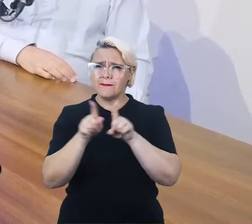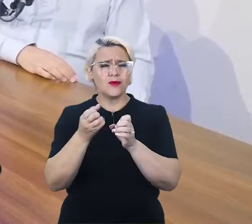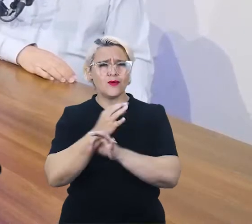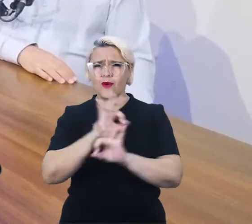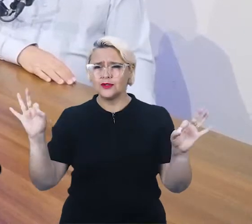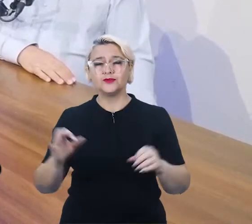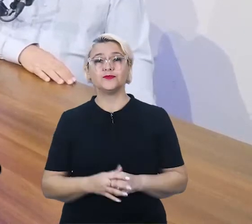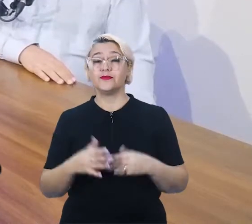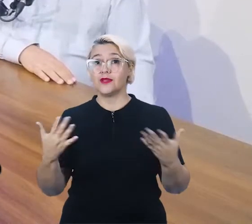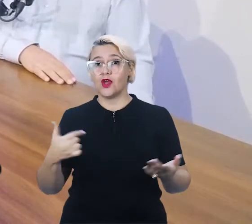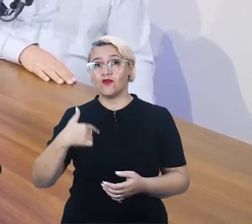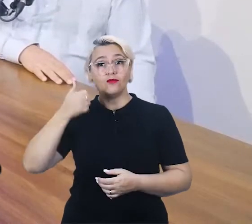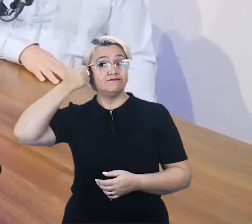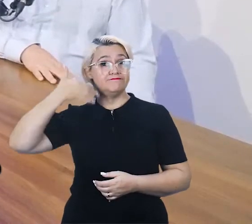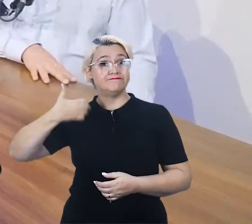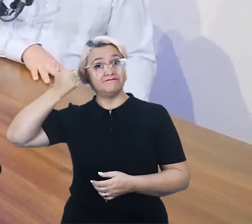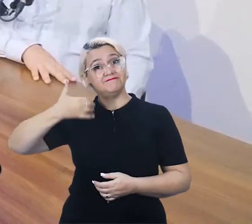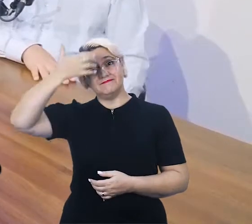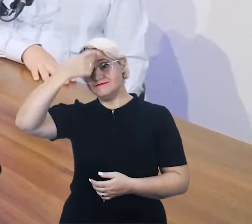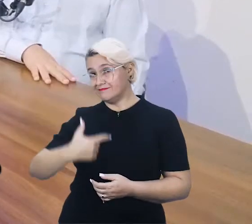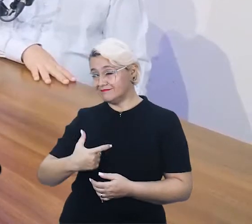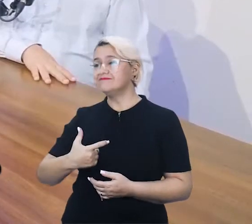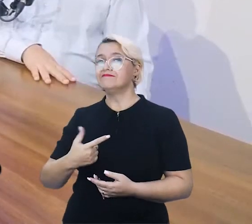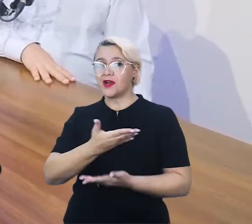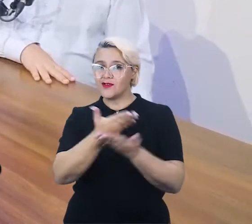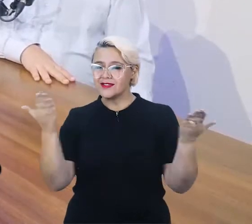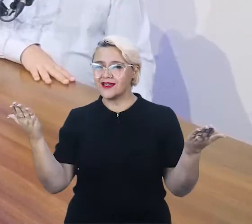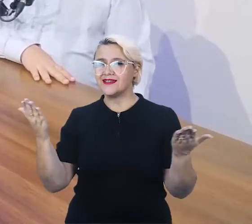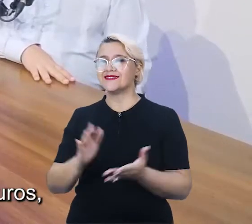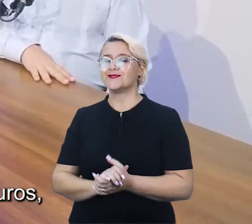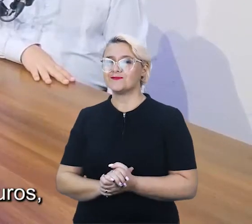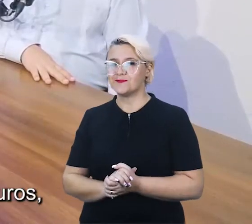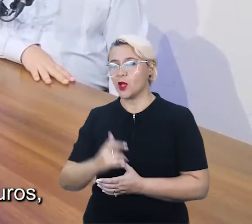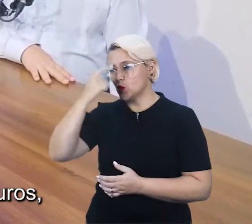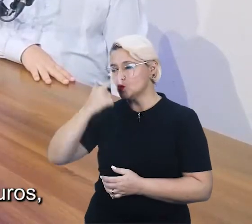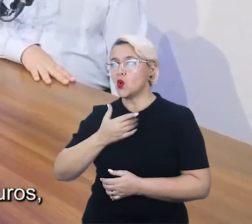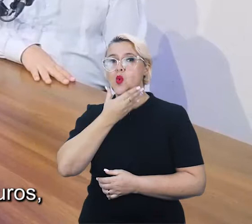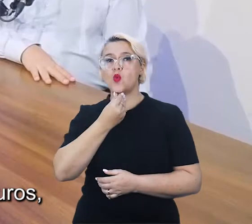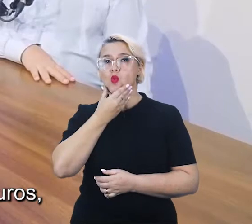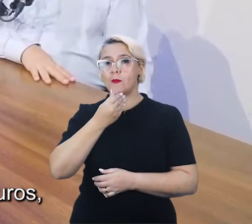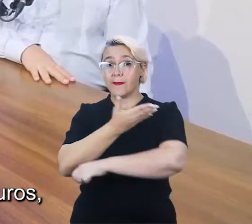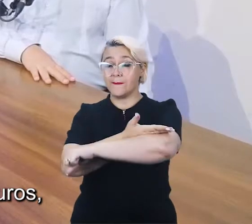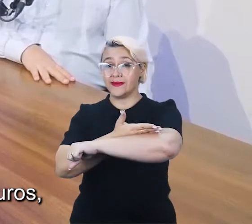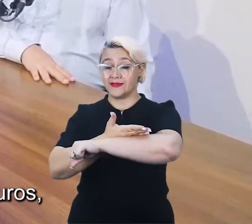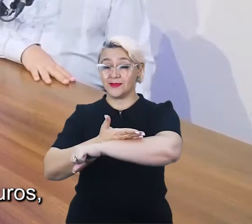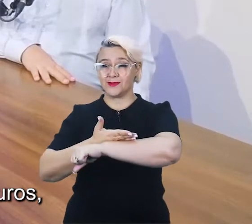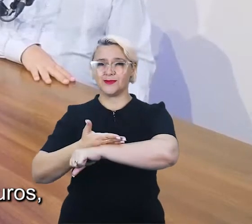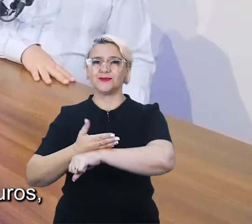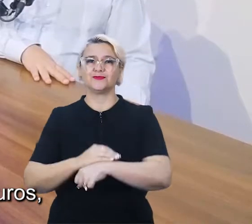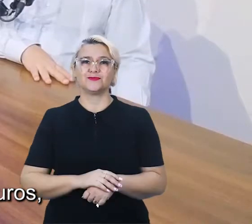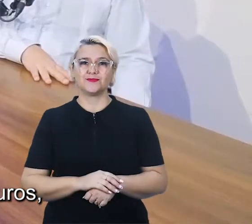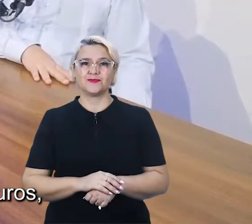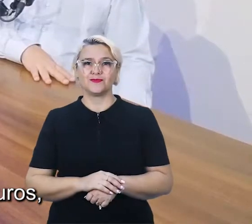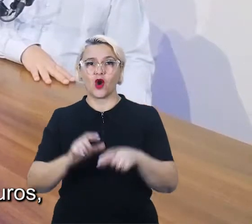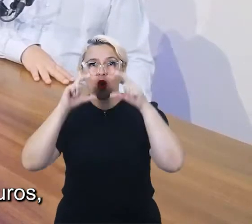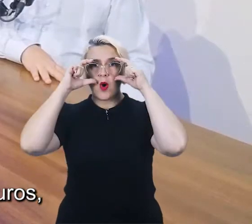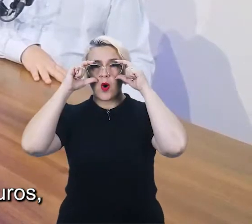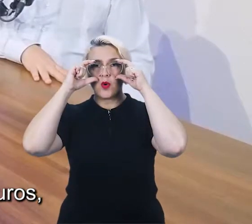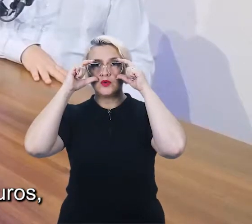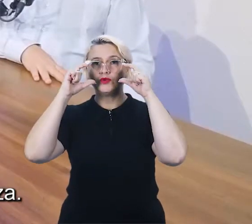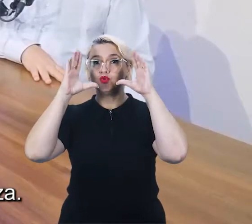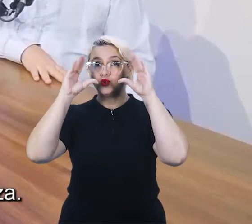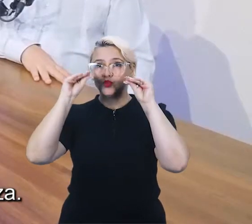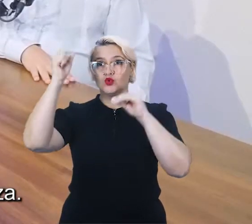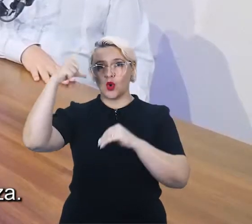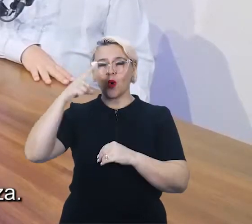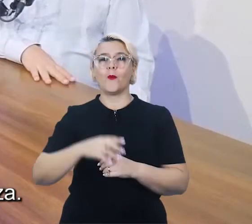vou fazer minha audiodescrição para vocês. Eu sou um homem branco, de óculos